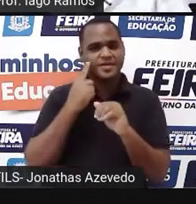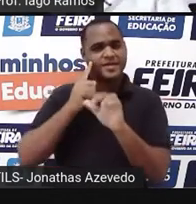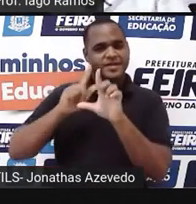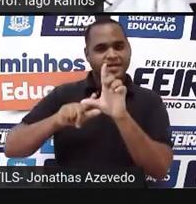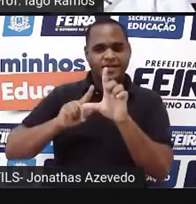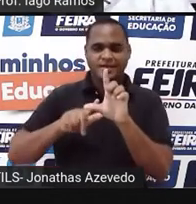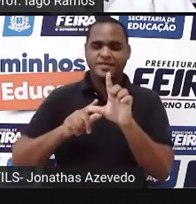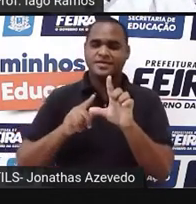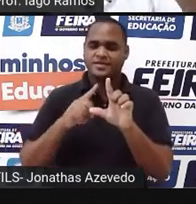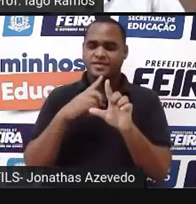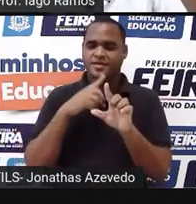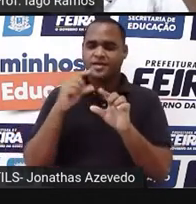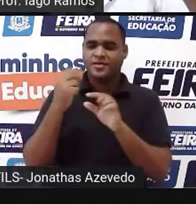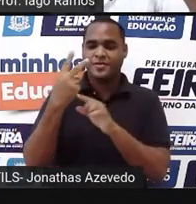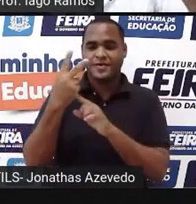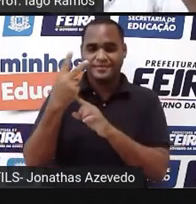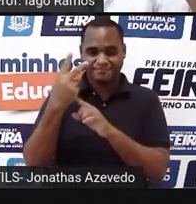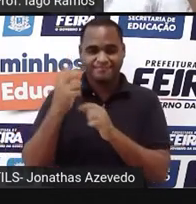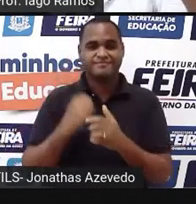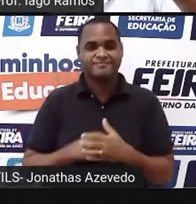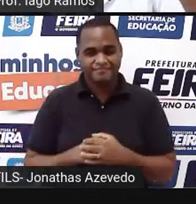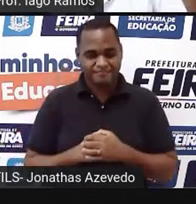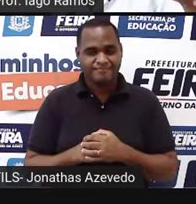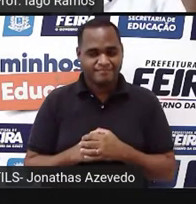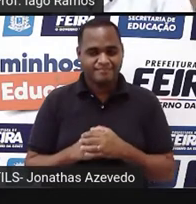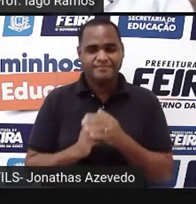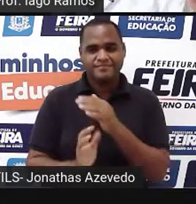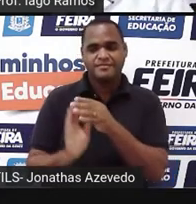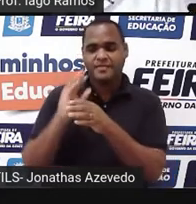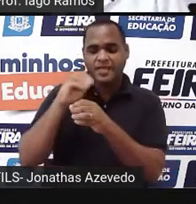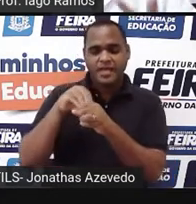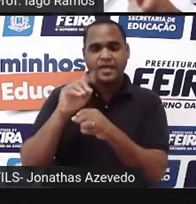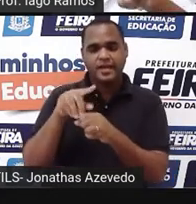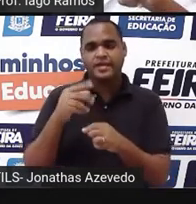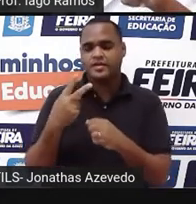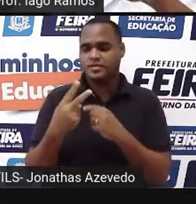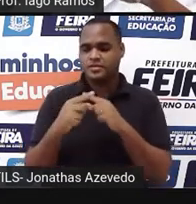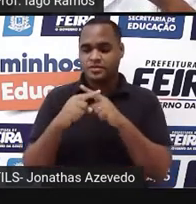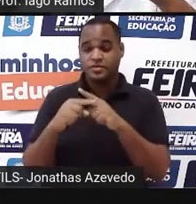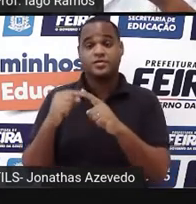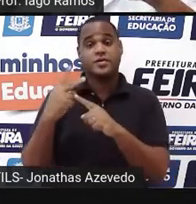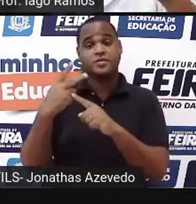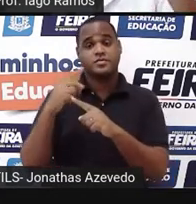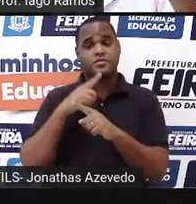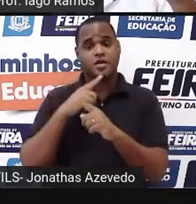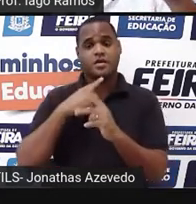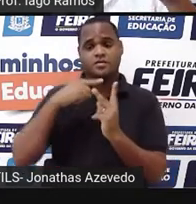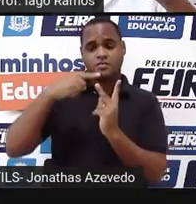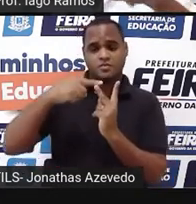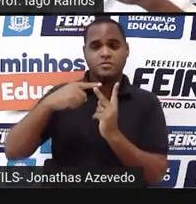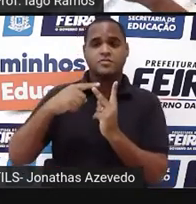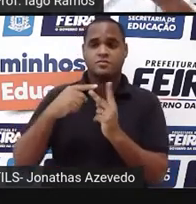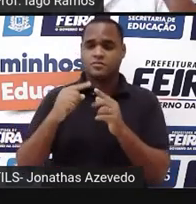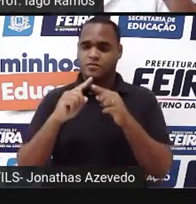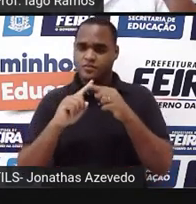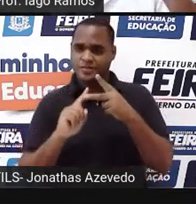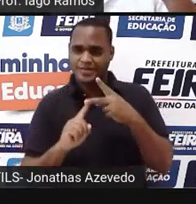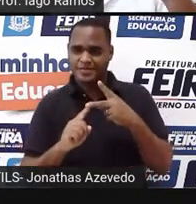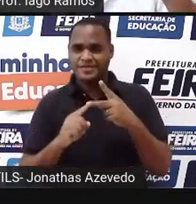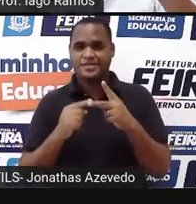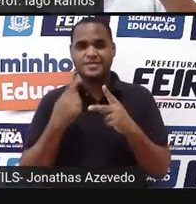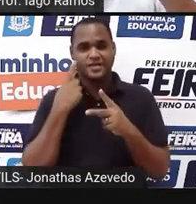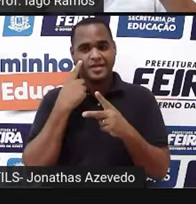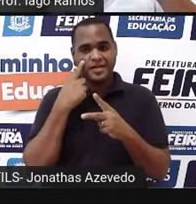da equação é 2. E a equação do segundo grau tem duas raízes, tá bom? Primeiro grau,